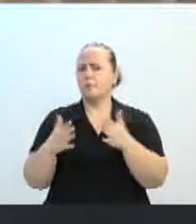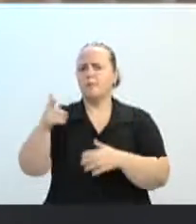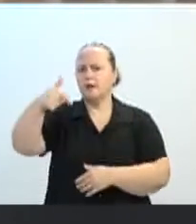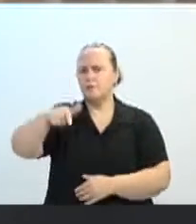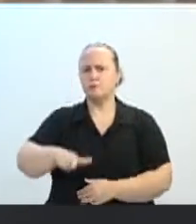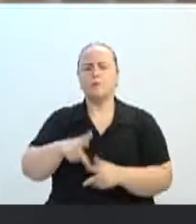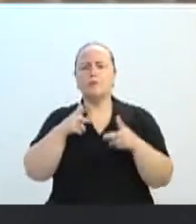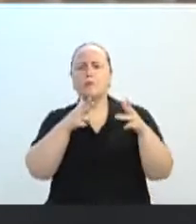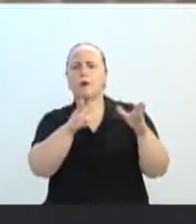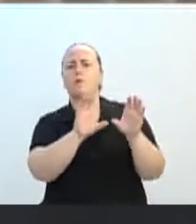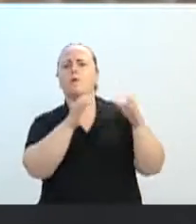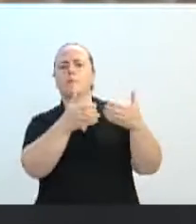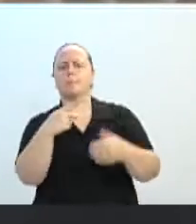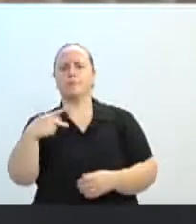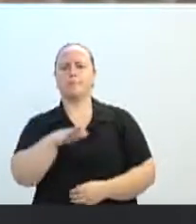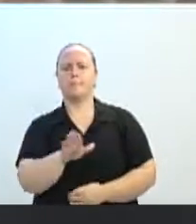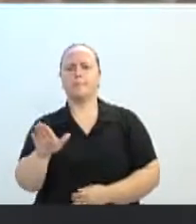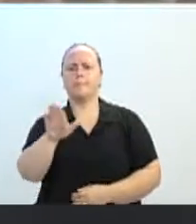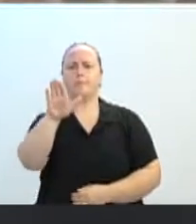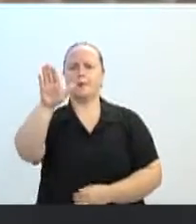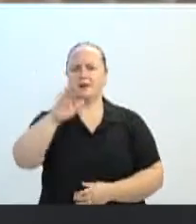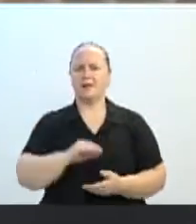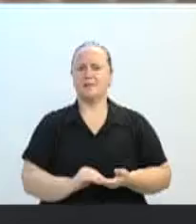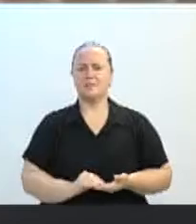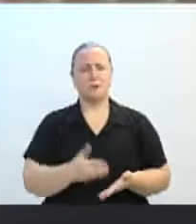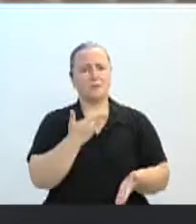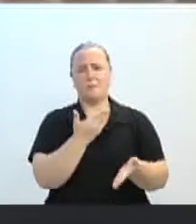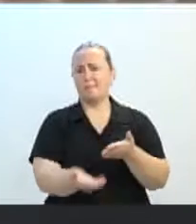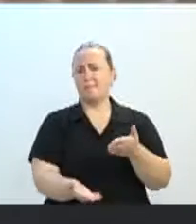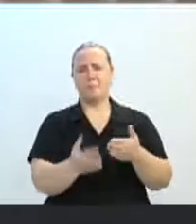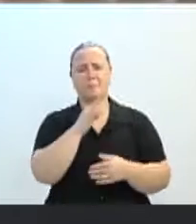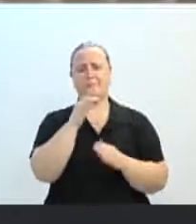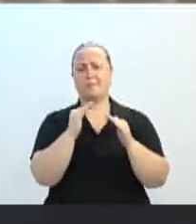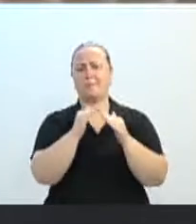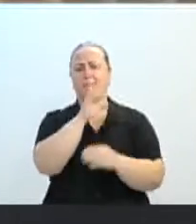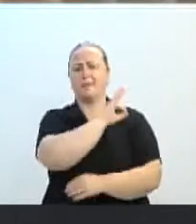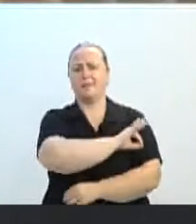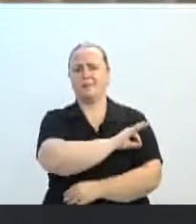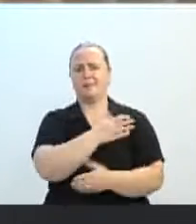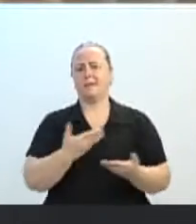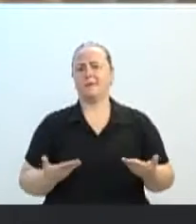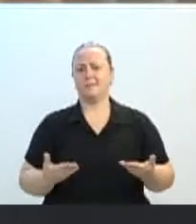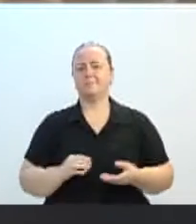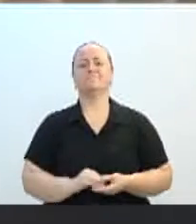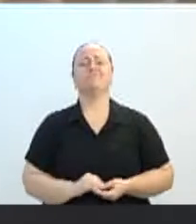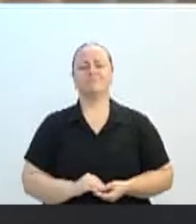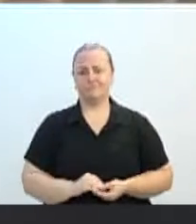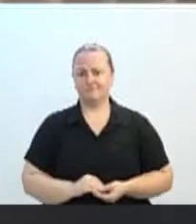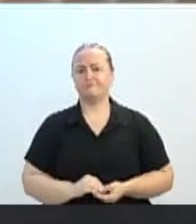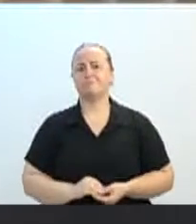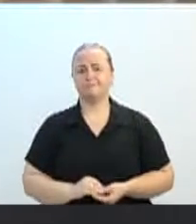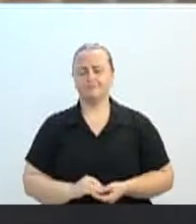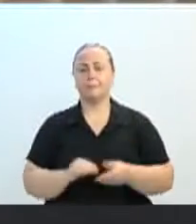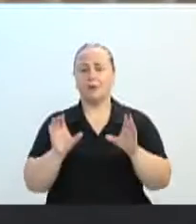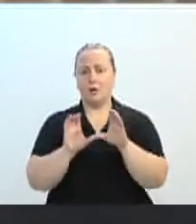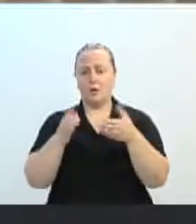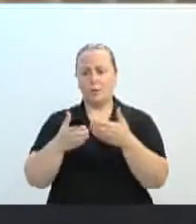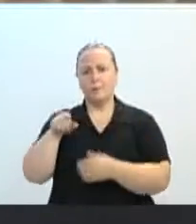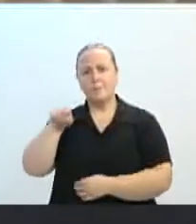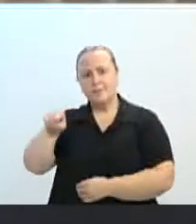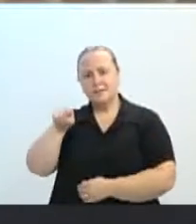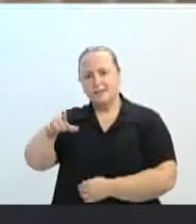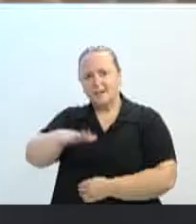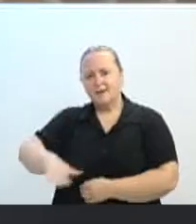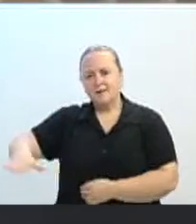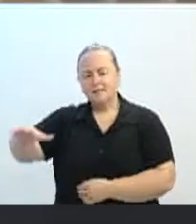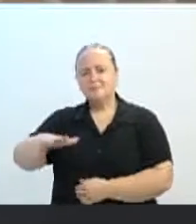outras comunidades lá no progresso na região do vereador Maurício perderam o like no vídeo lá na Bruna Chiaradia e aquela comunidade ali da da verme dúvida a